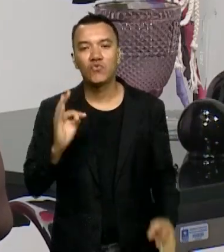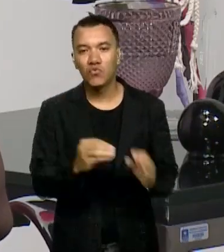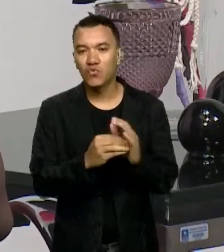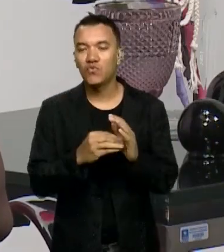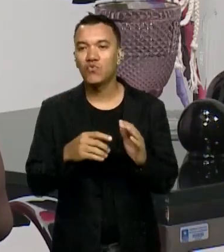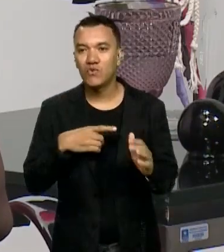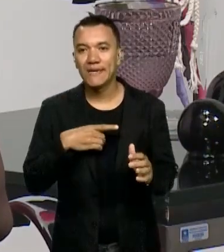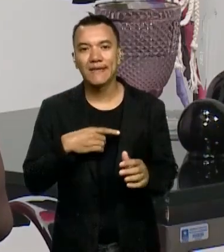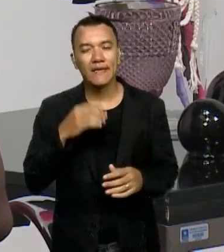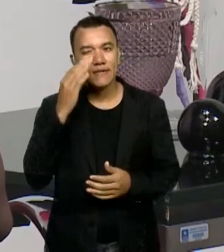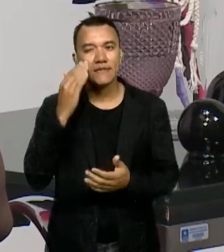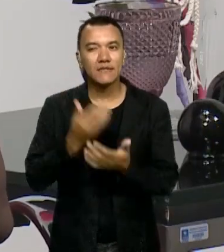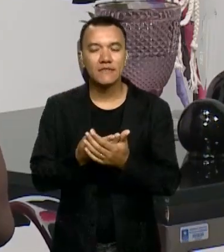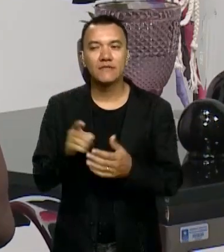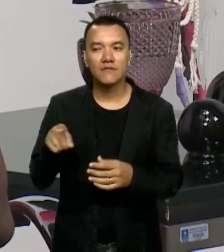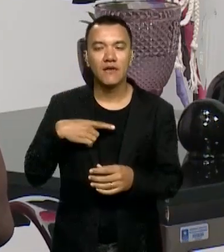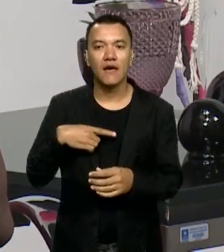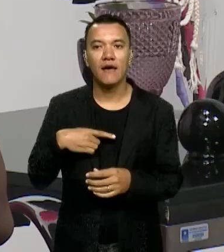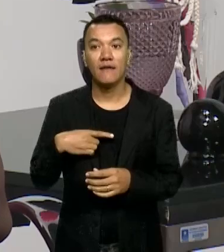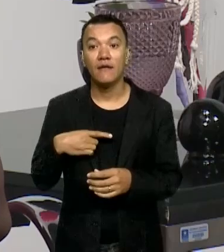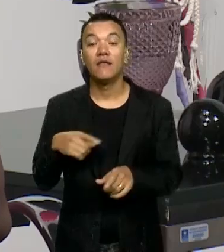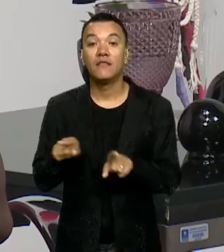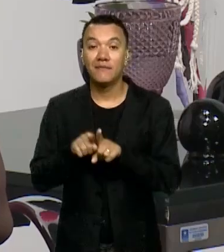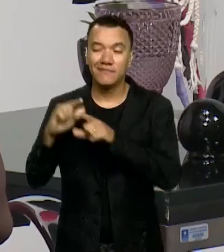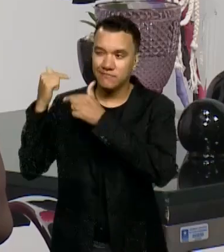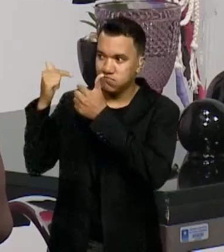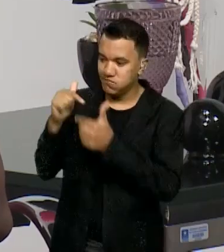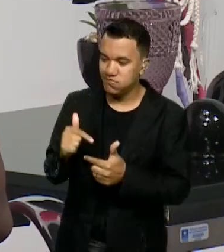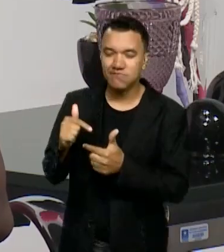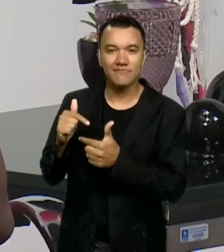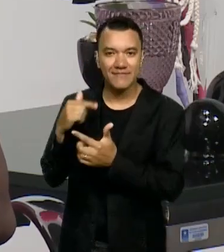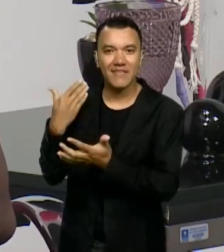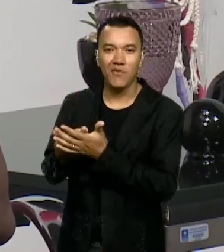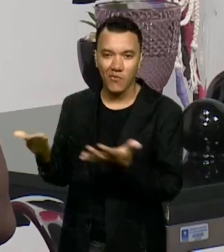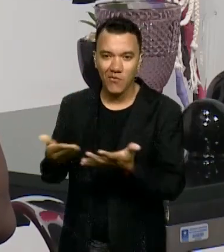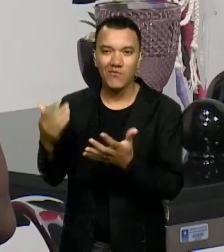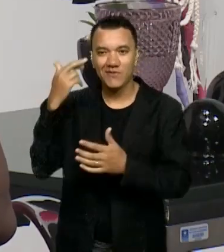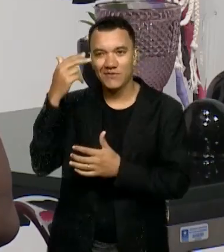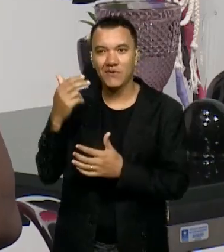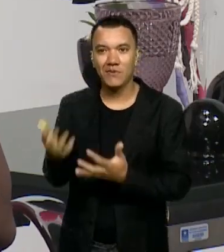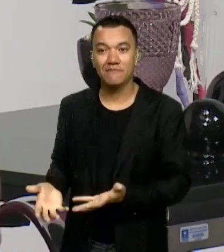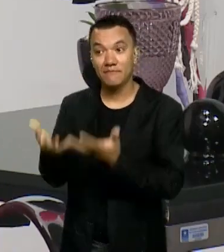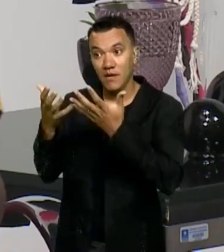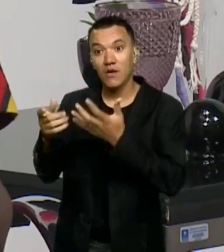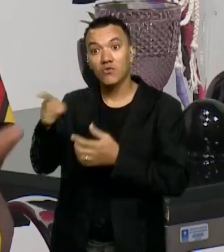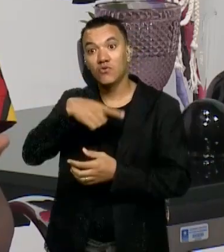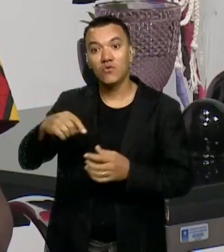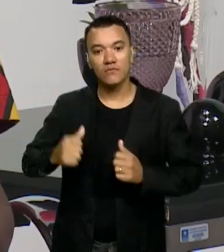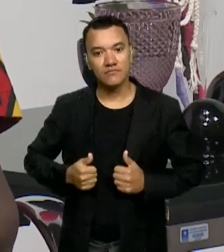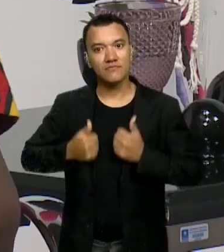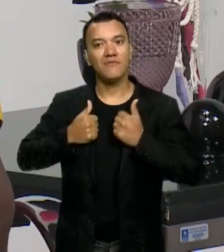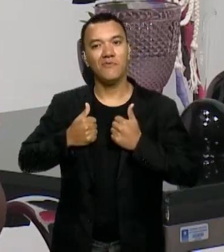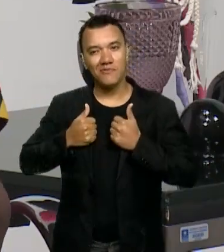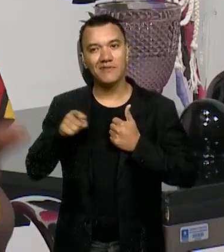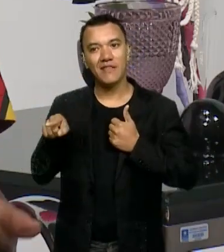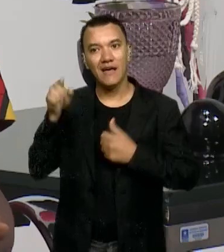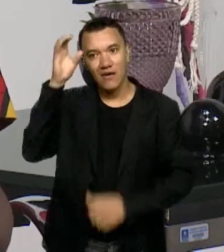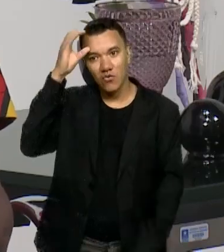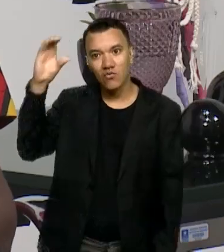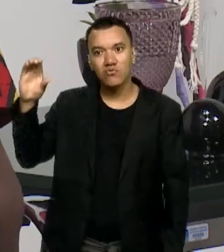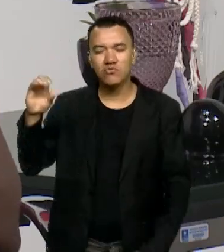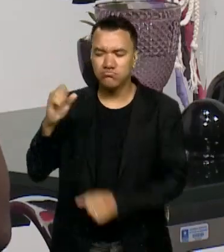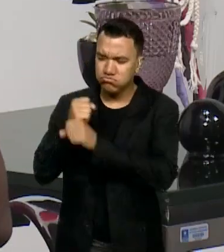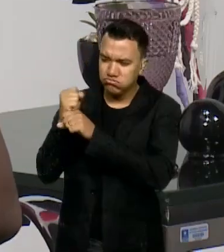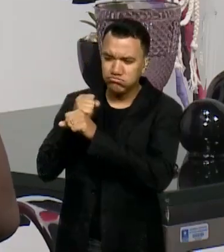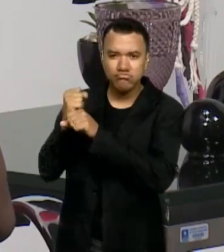acreditam, né, e que mantêm viva a nossa tradição, a nossa história, que nós tenhamos orgulho dessa cultura que é